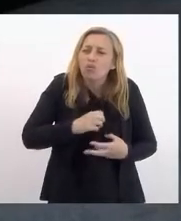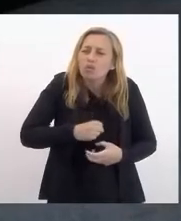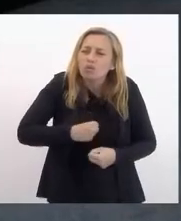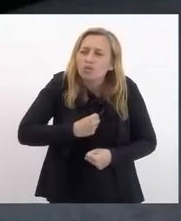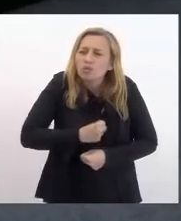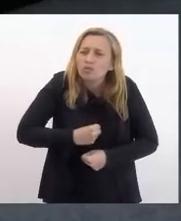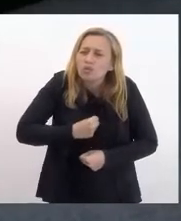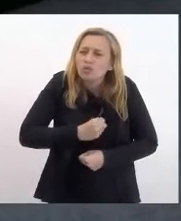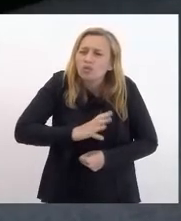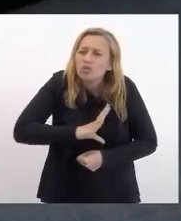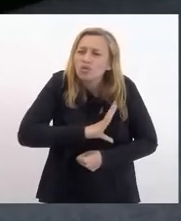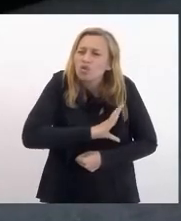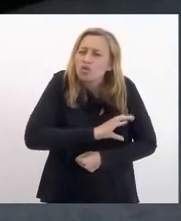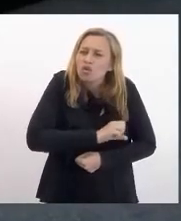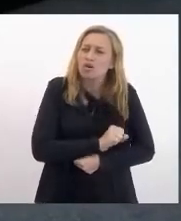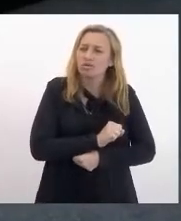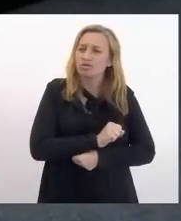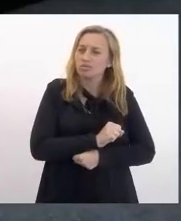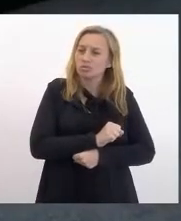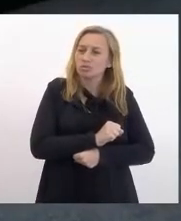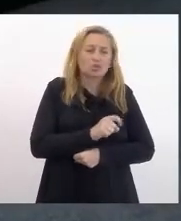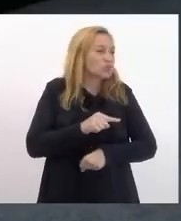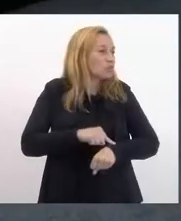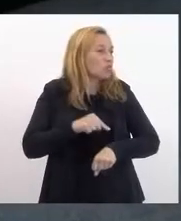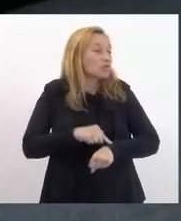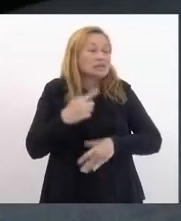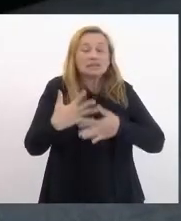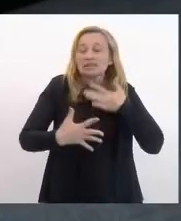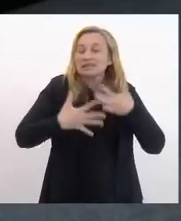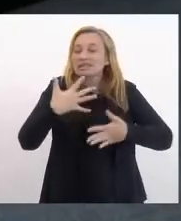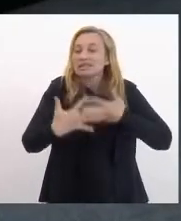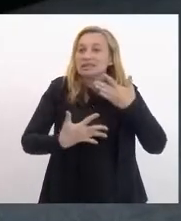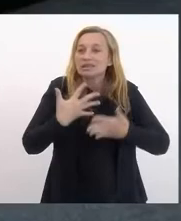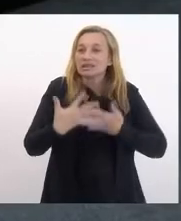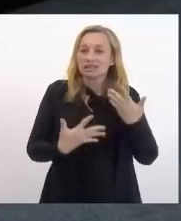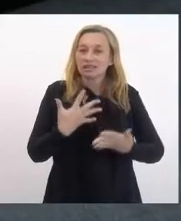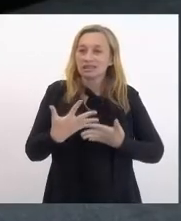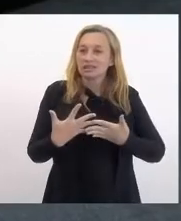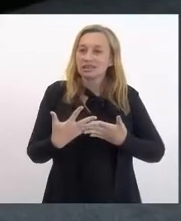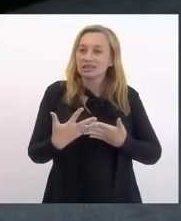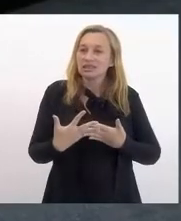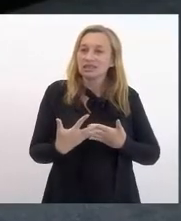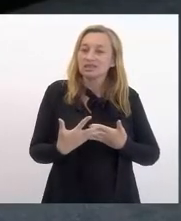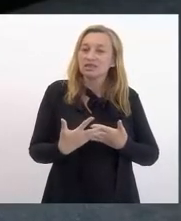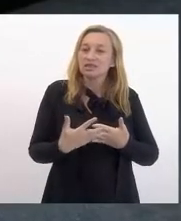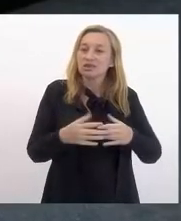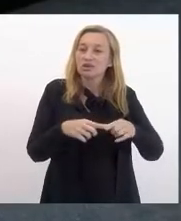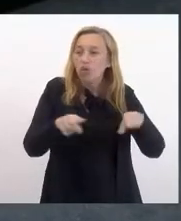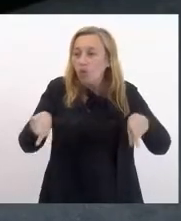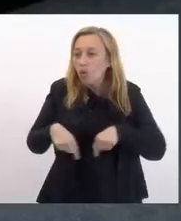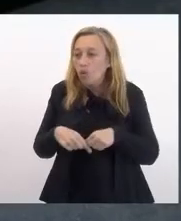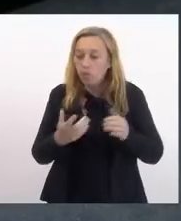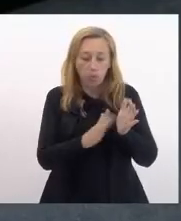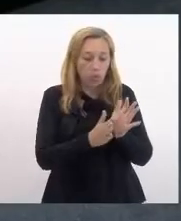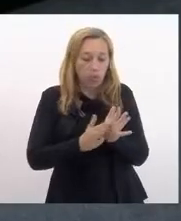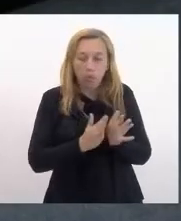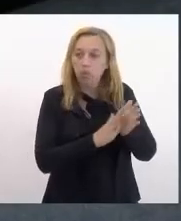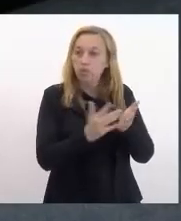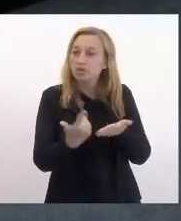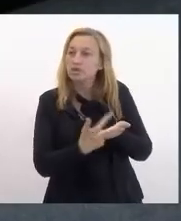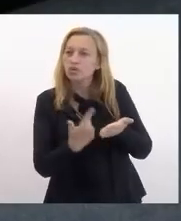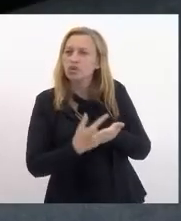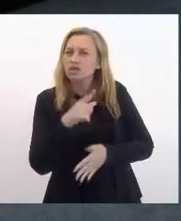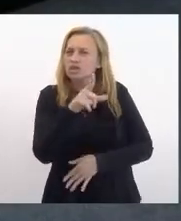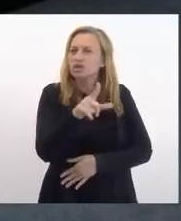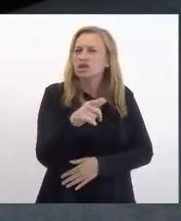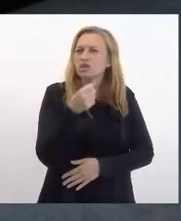realmente são momentos de prazer. Eu sempre falo, roda de samba, tem um livro aí, de